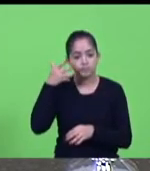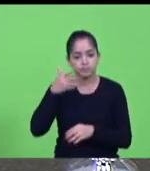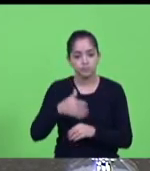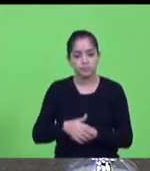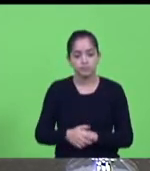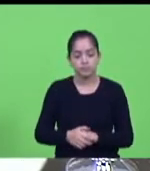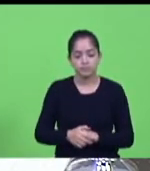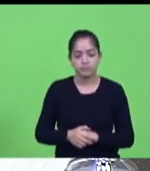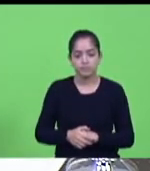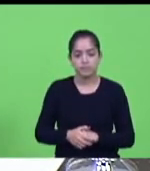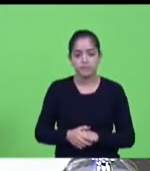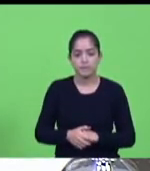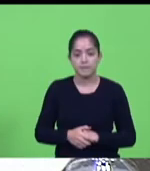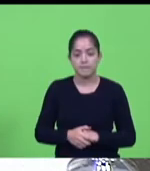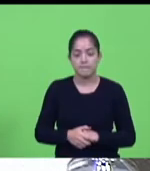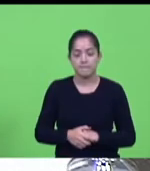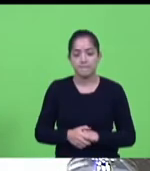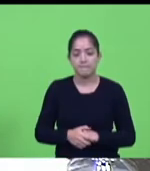senhor presidente,